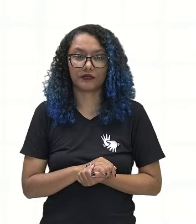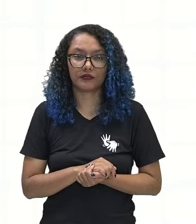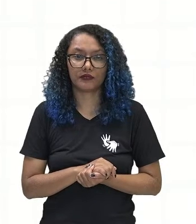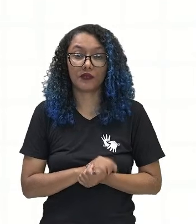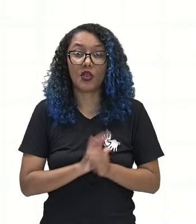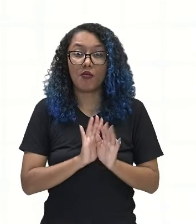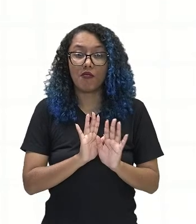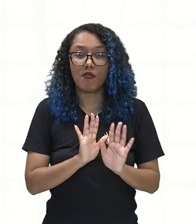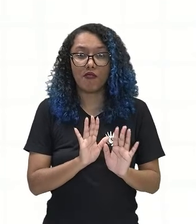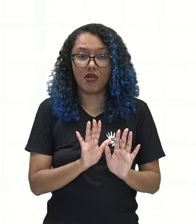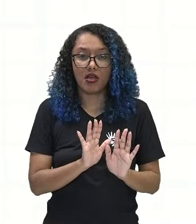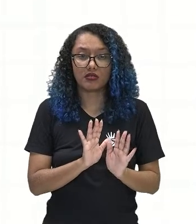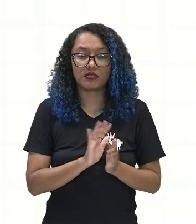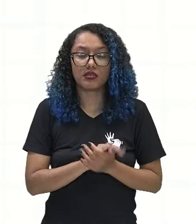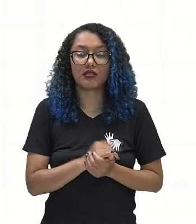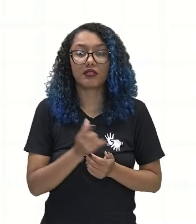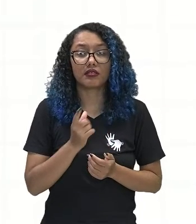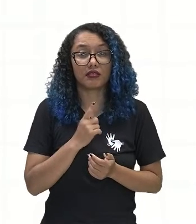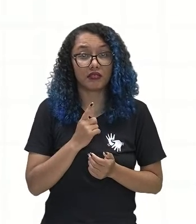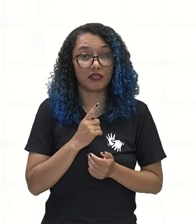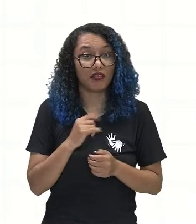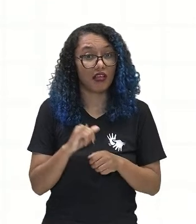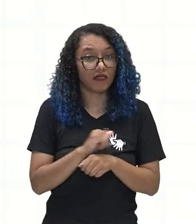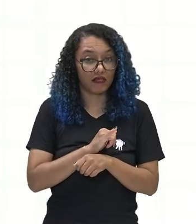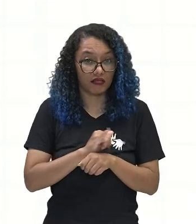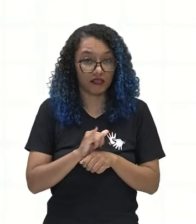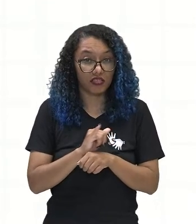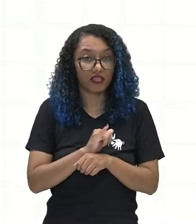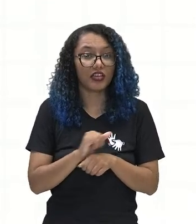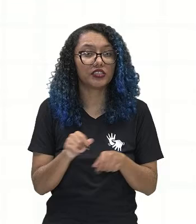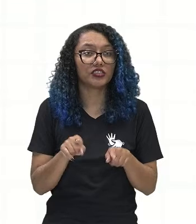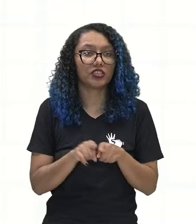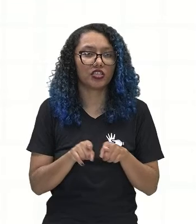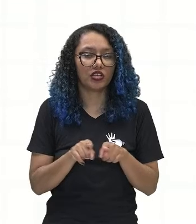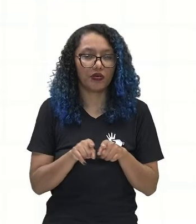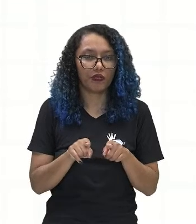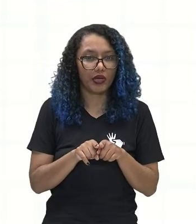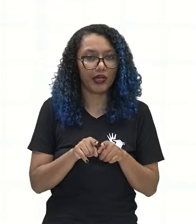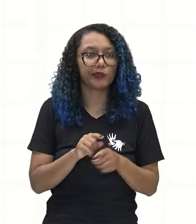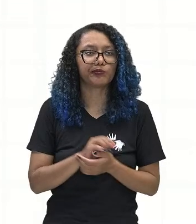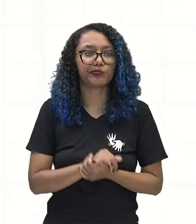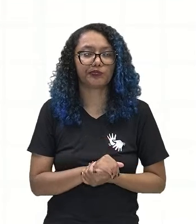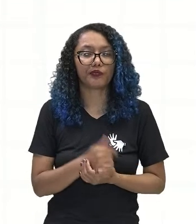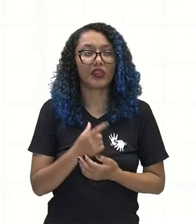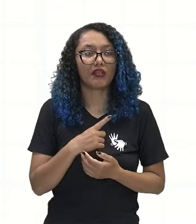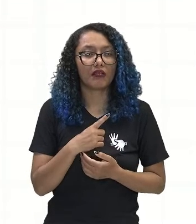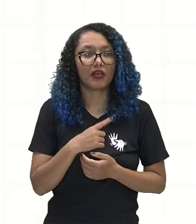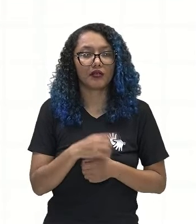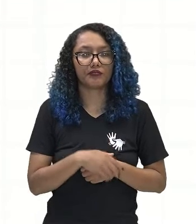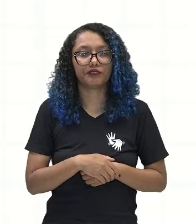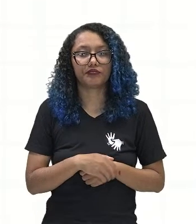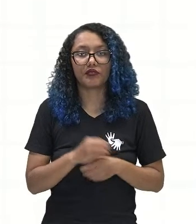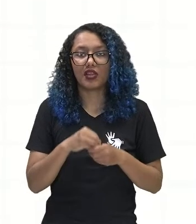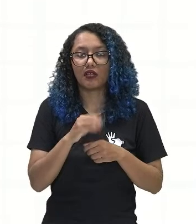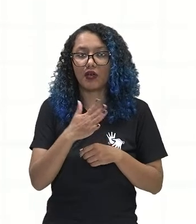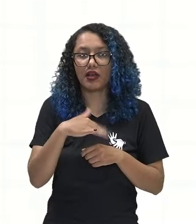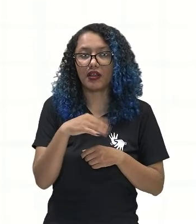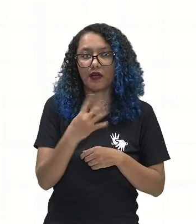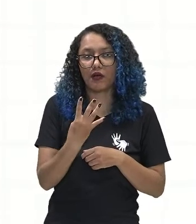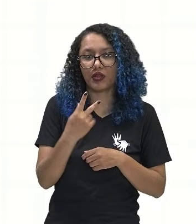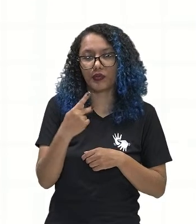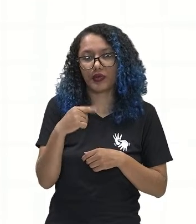vai utilizar técnicas, né, dentro, por exemplo, desses 4 PS